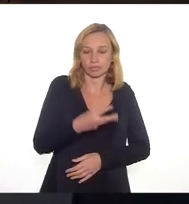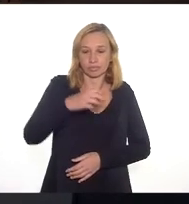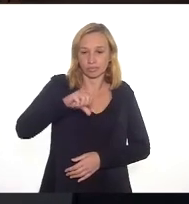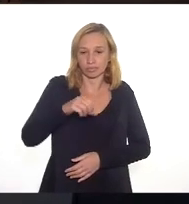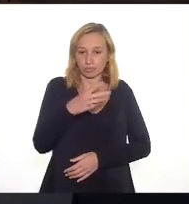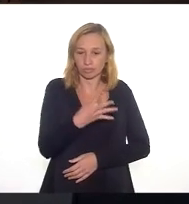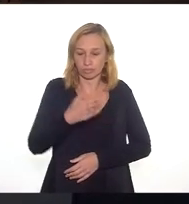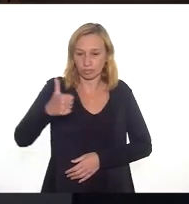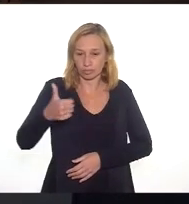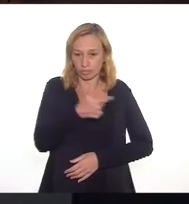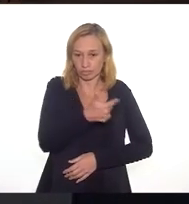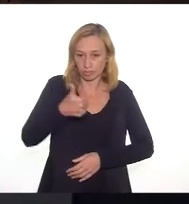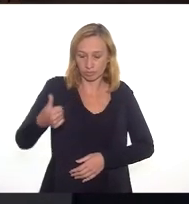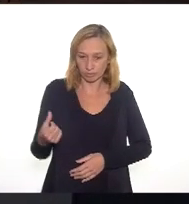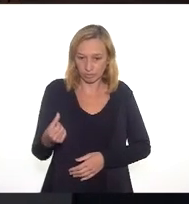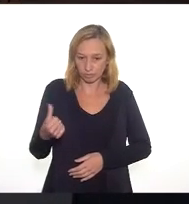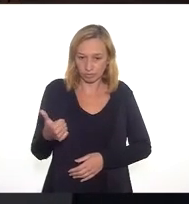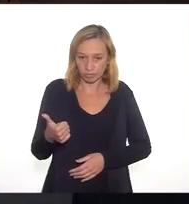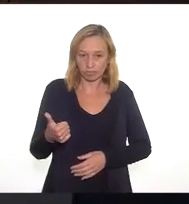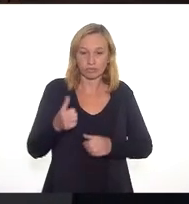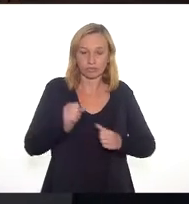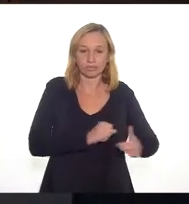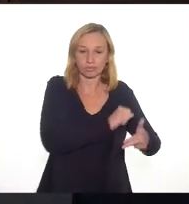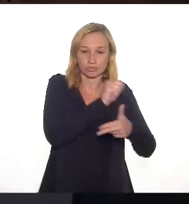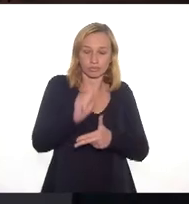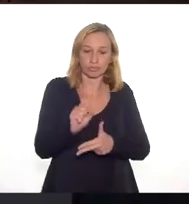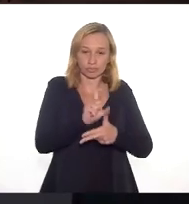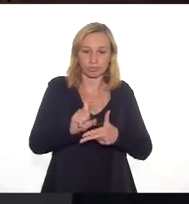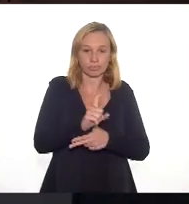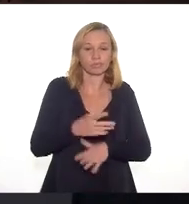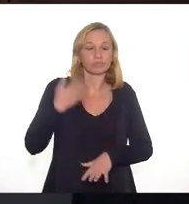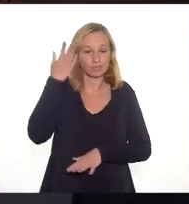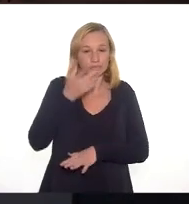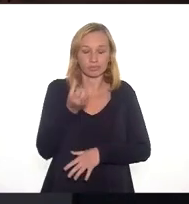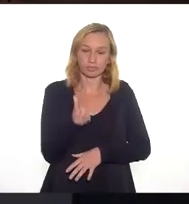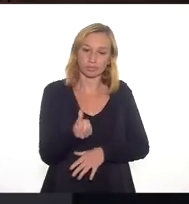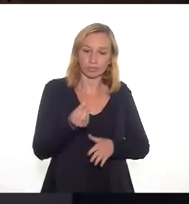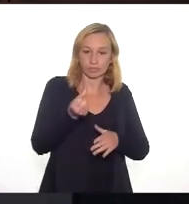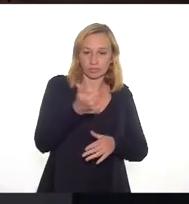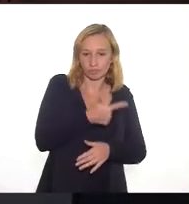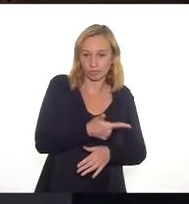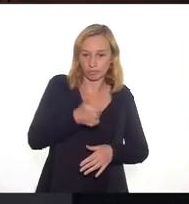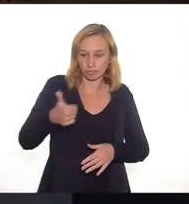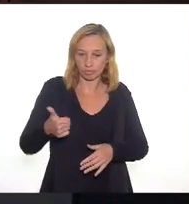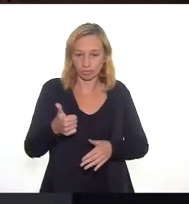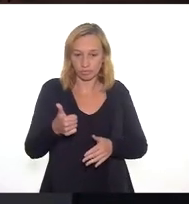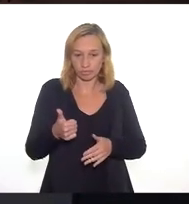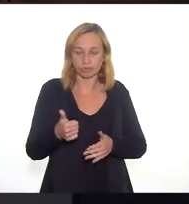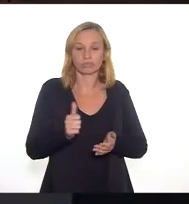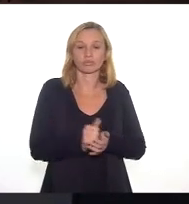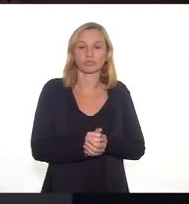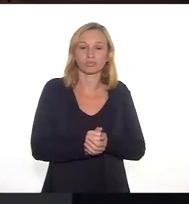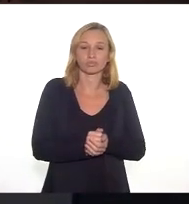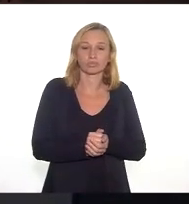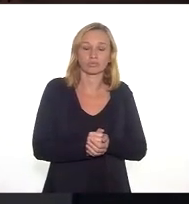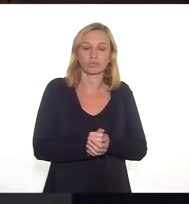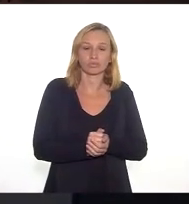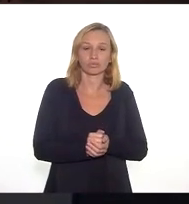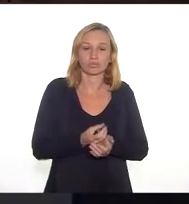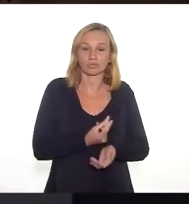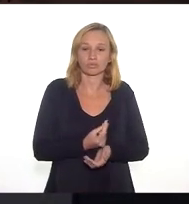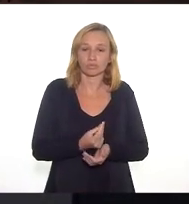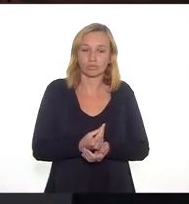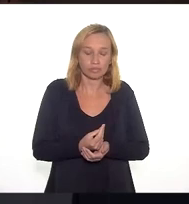de 2021, de autoria do Poder Executivo, mensagem 6 de 21, que institui o regime tributário especial para as operações de